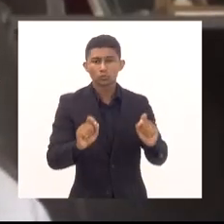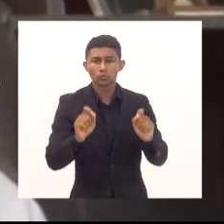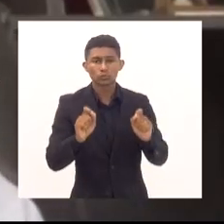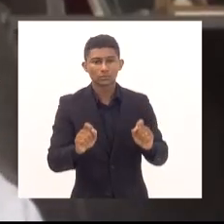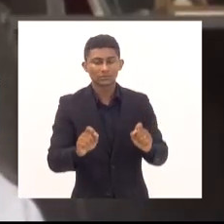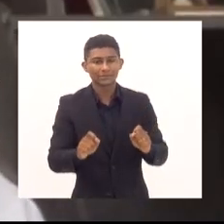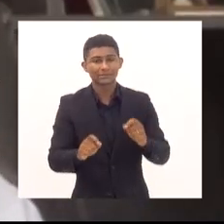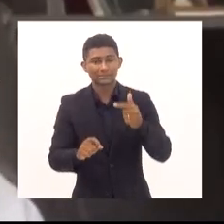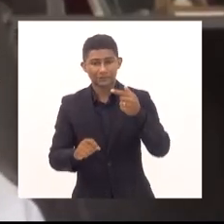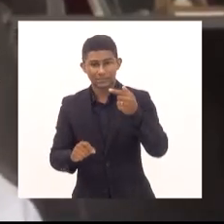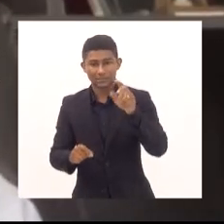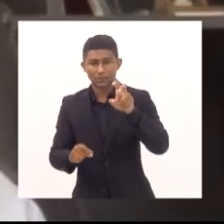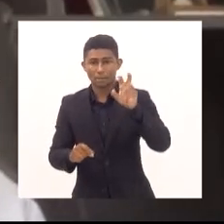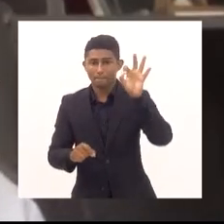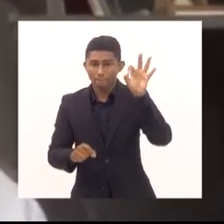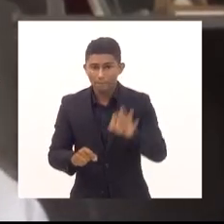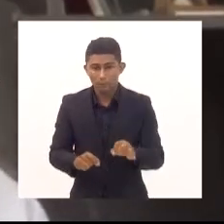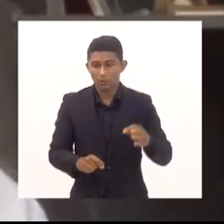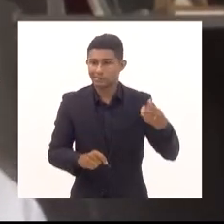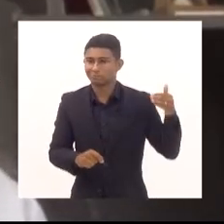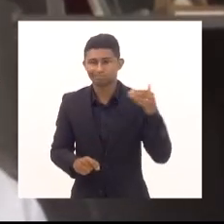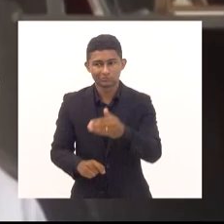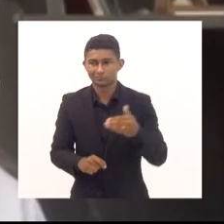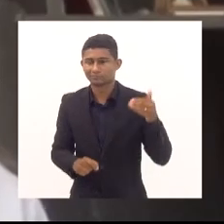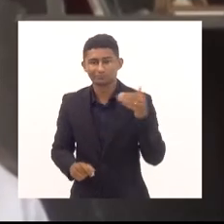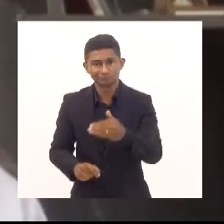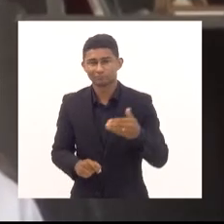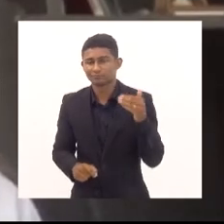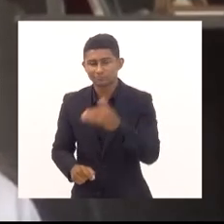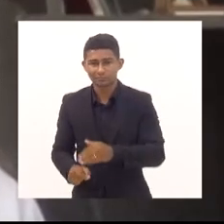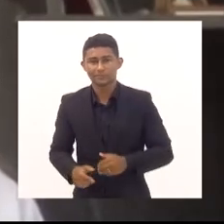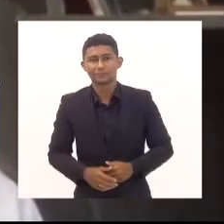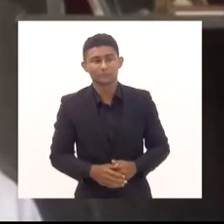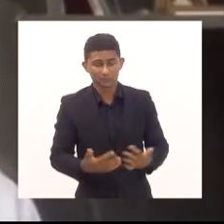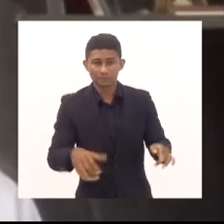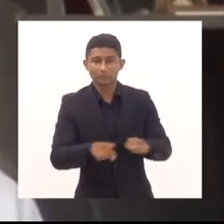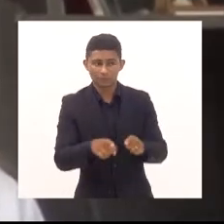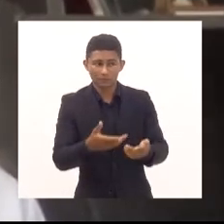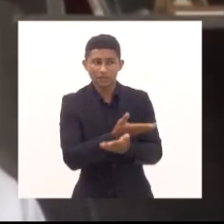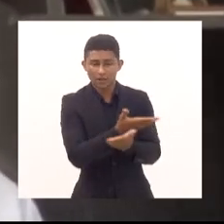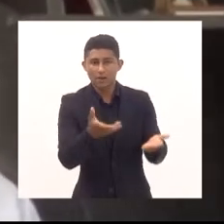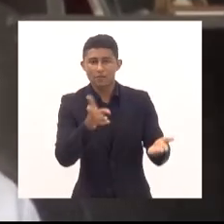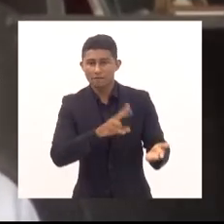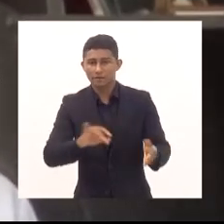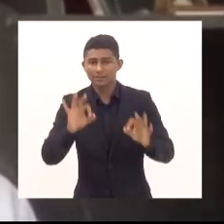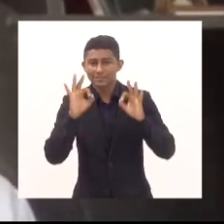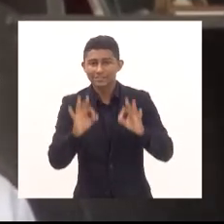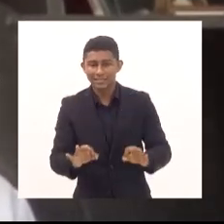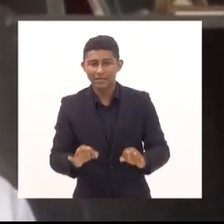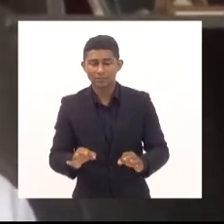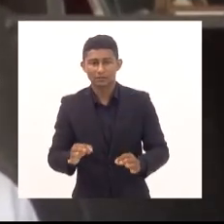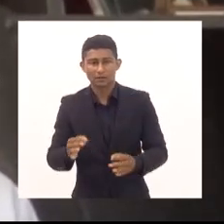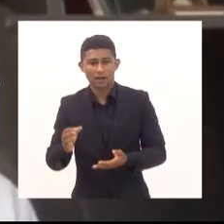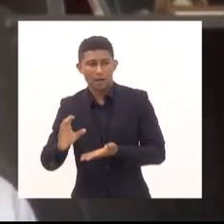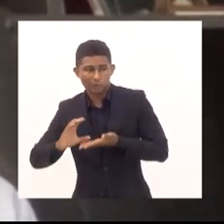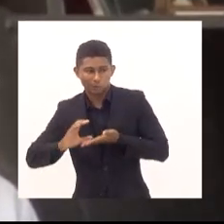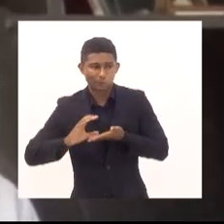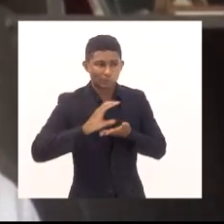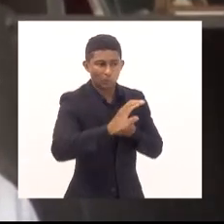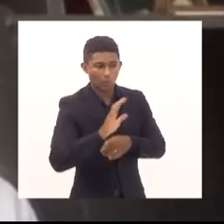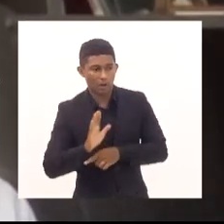menos 75% das atividades ofertadas, elas vão receber também um auxílio mensal